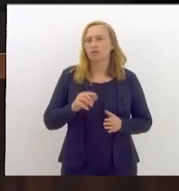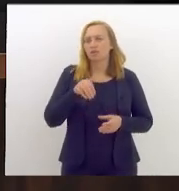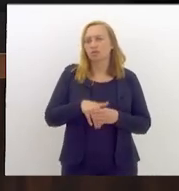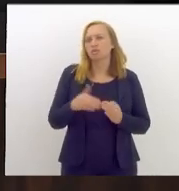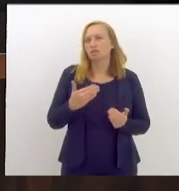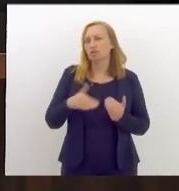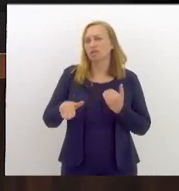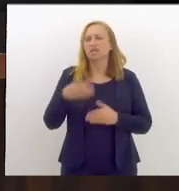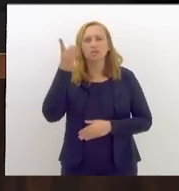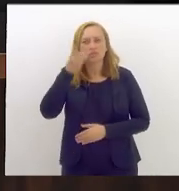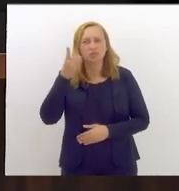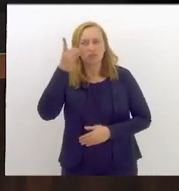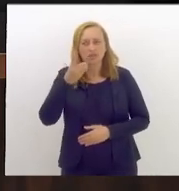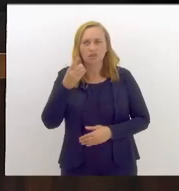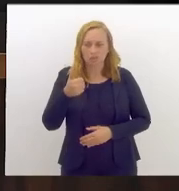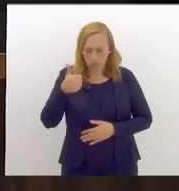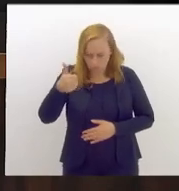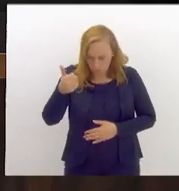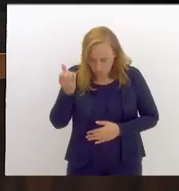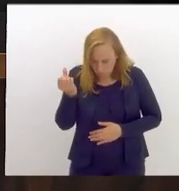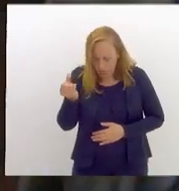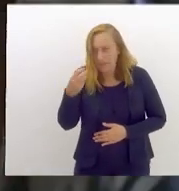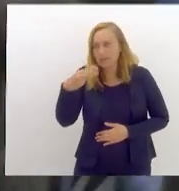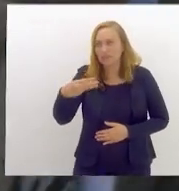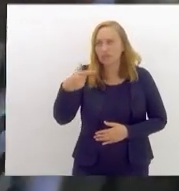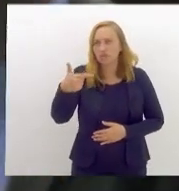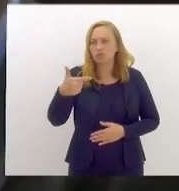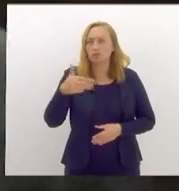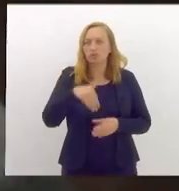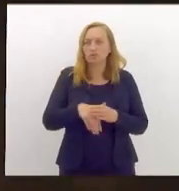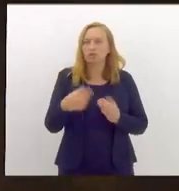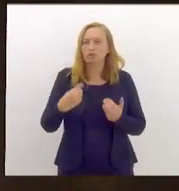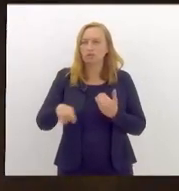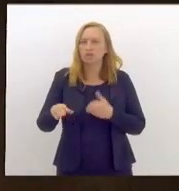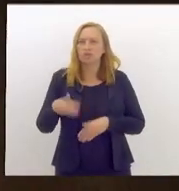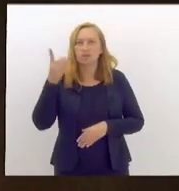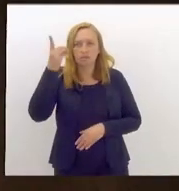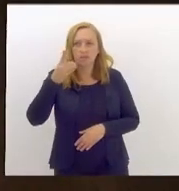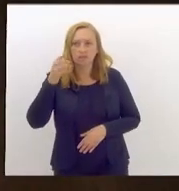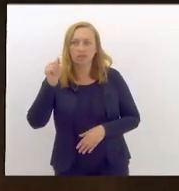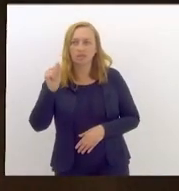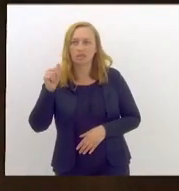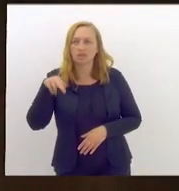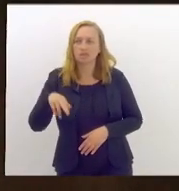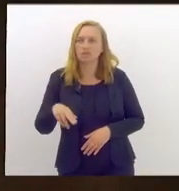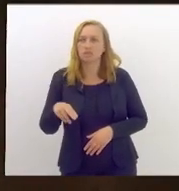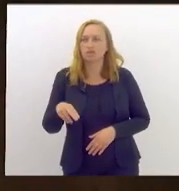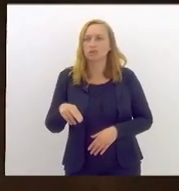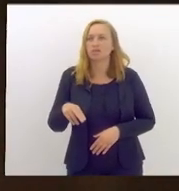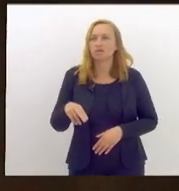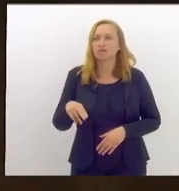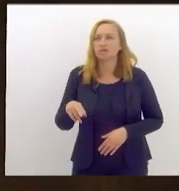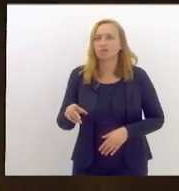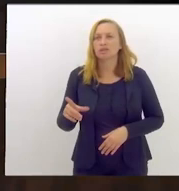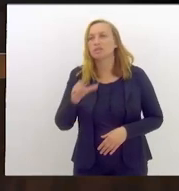deputada 1632 voto contrário Anderson Moraes Anderson